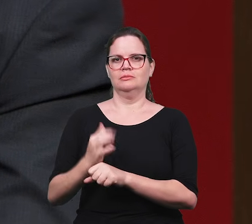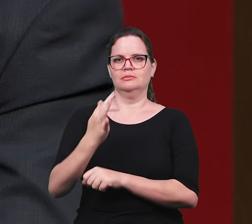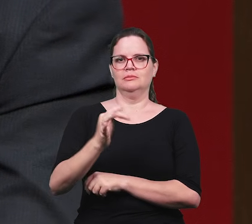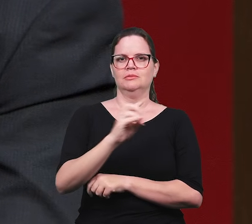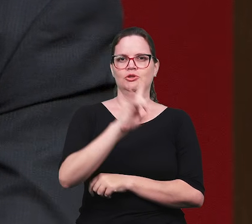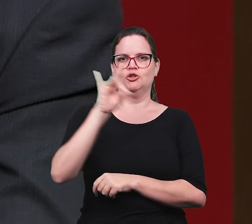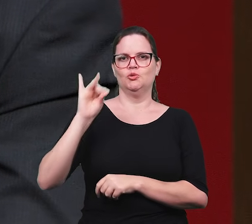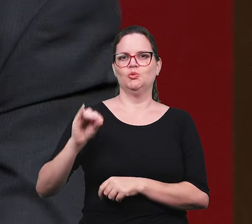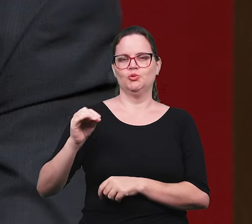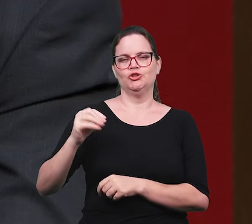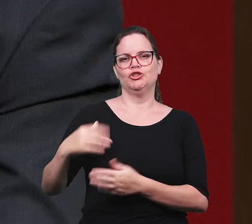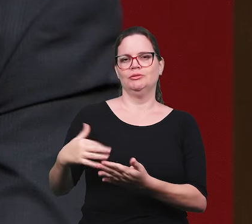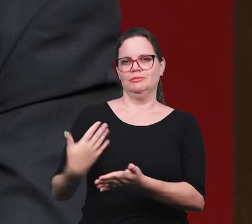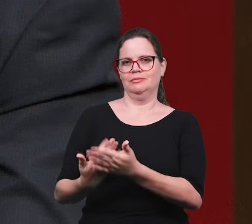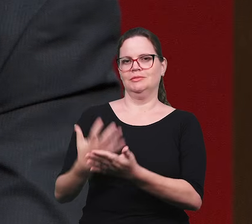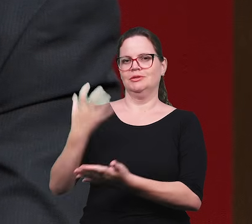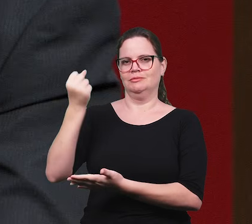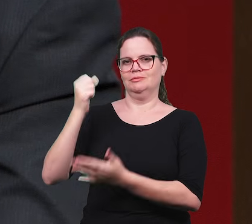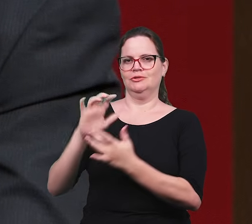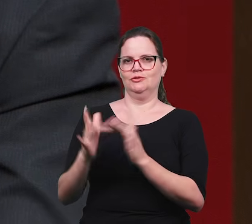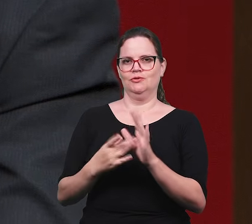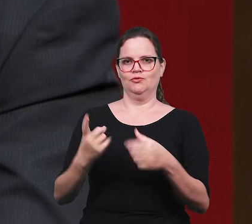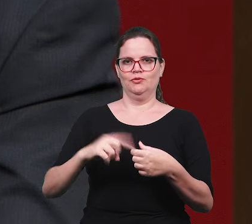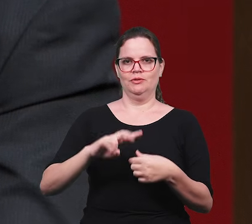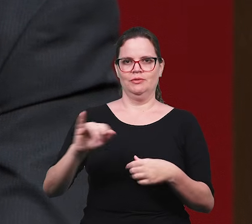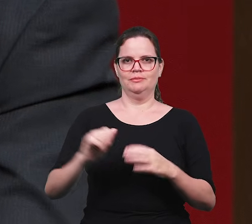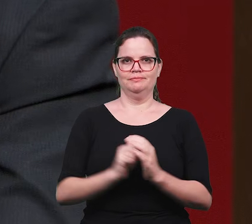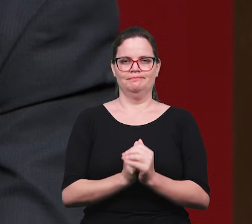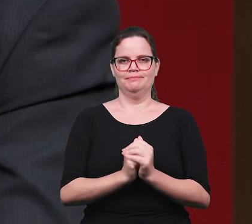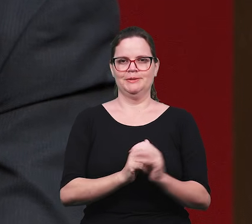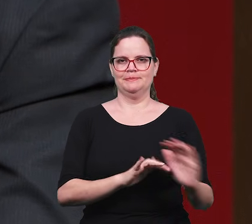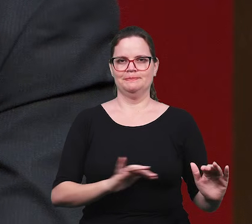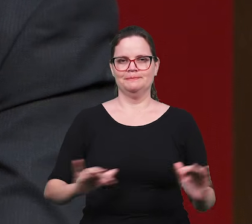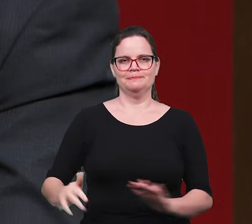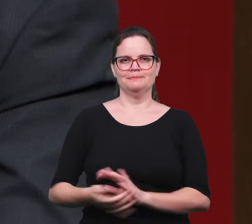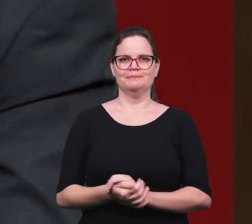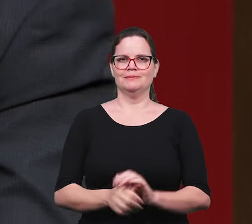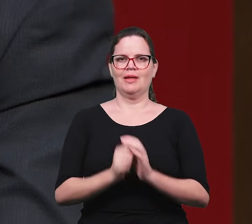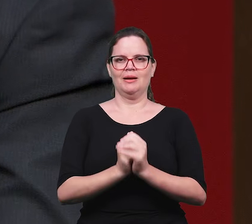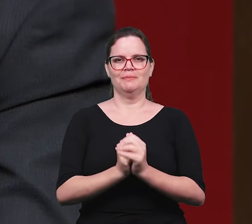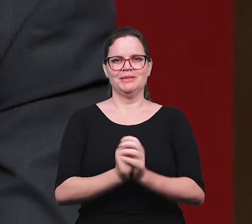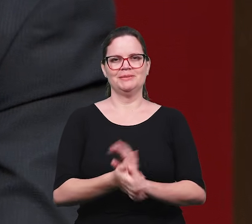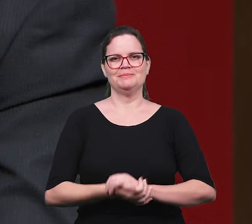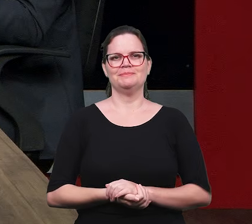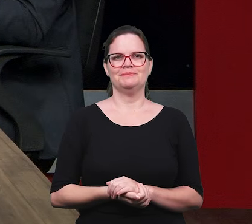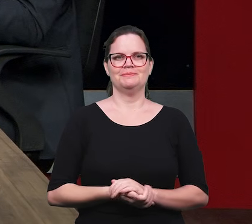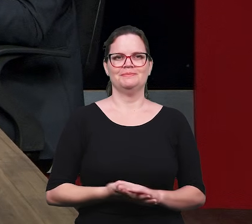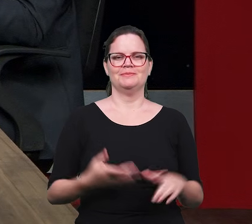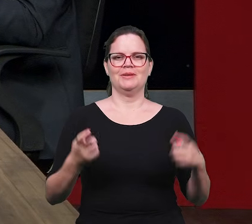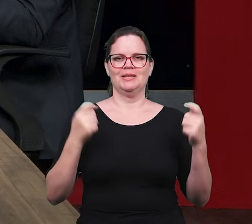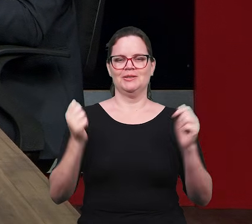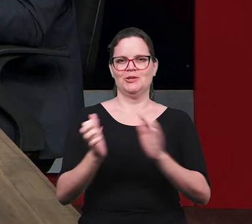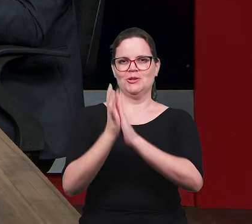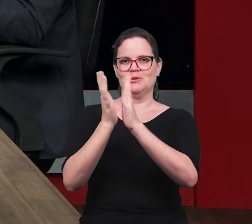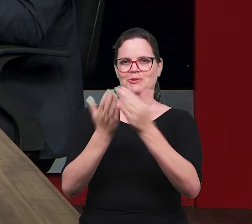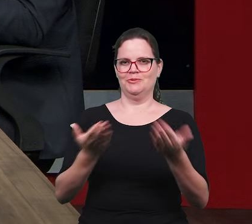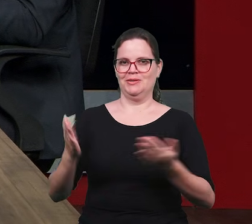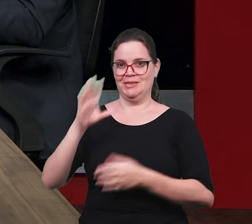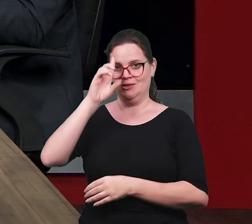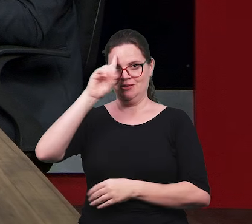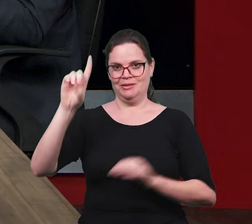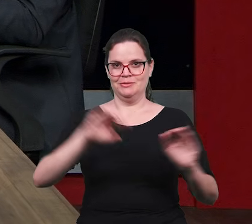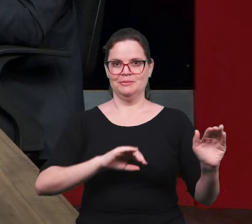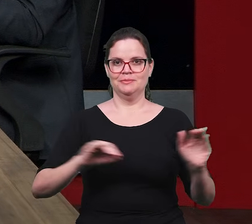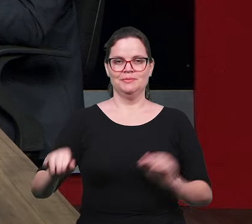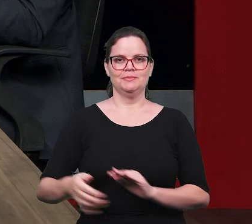dia vindouro, que é o dia da volta do Senhor Jesus. Maravilha. Amém. Amém? Amém. Louvado seja Deus. Muito bem. Bom, nós